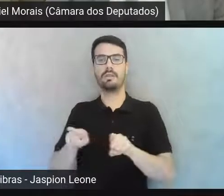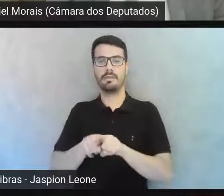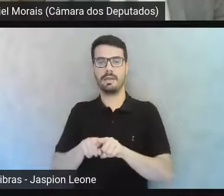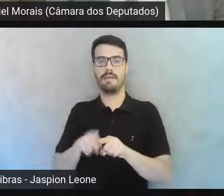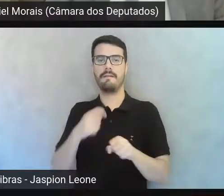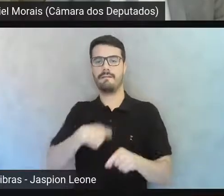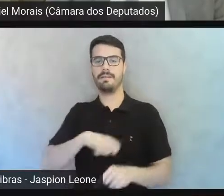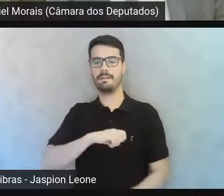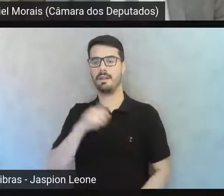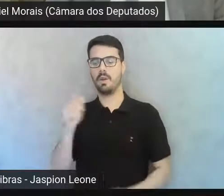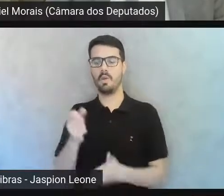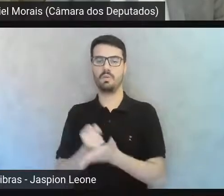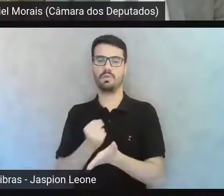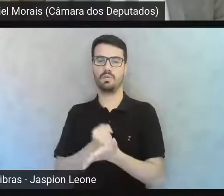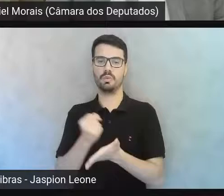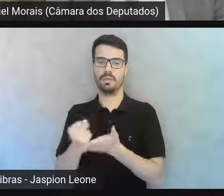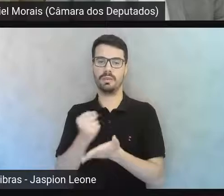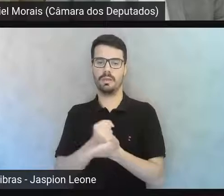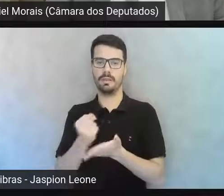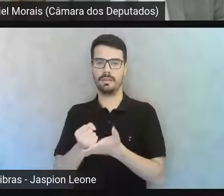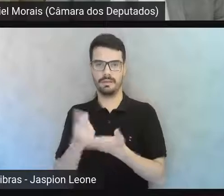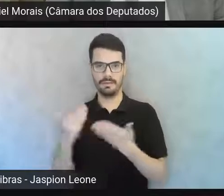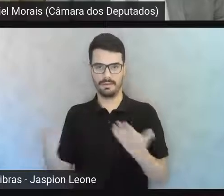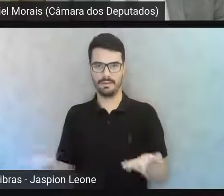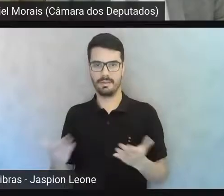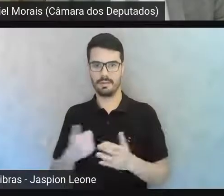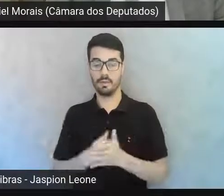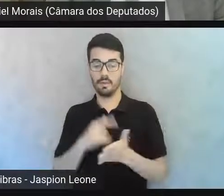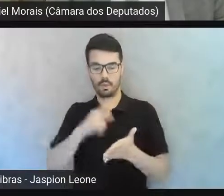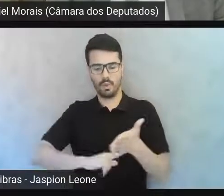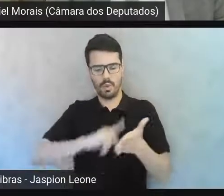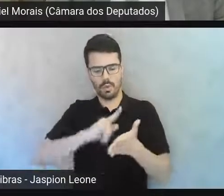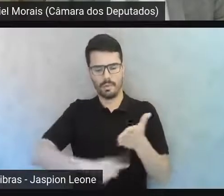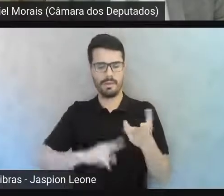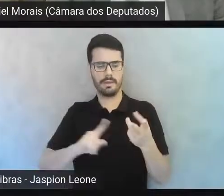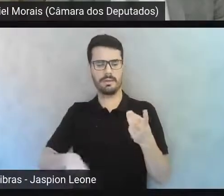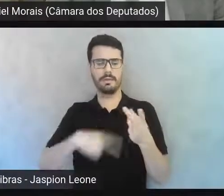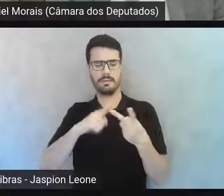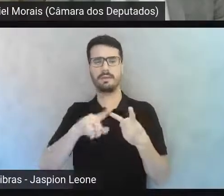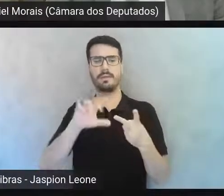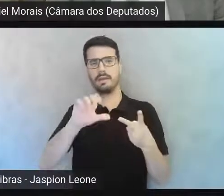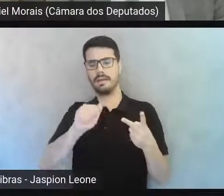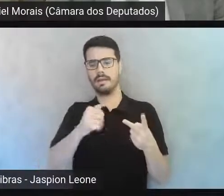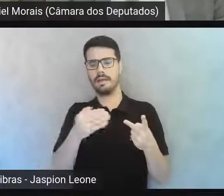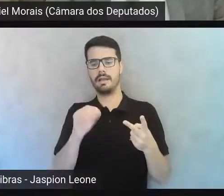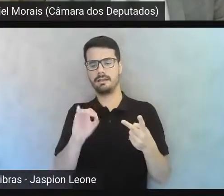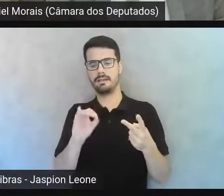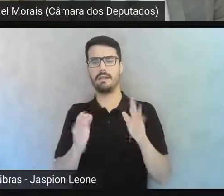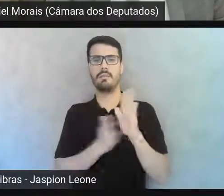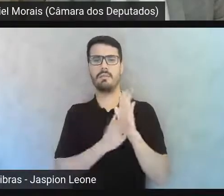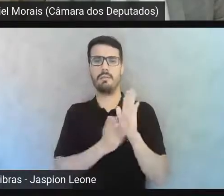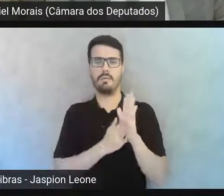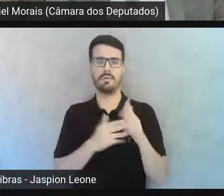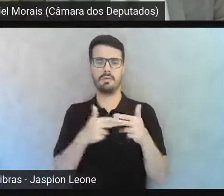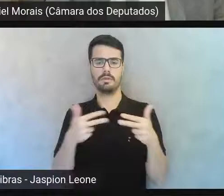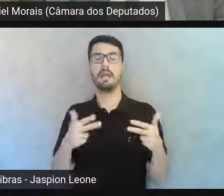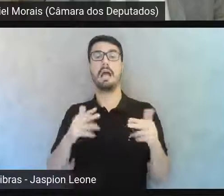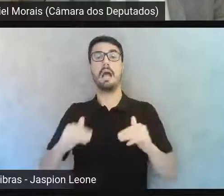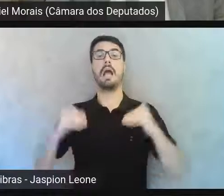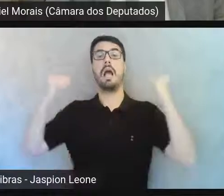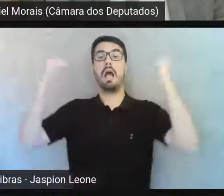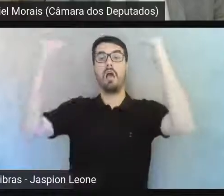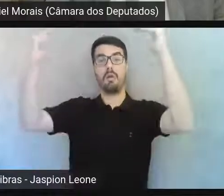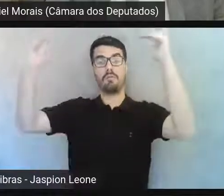Então, essa parte que você falou da documentação das ações que venham da alta administração, elas têm